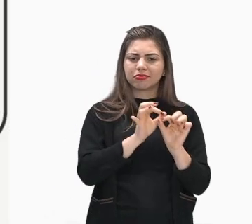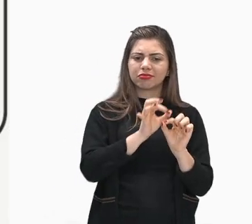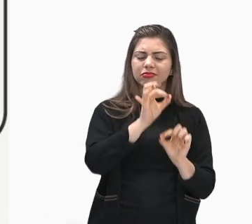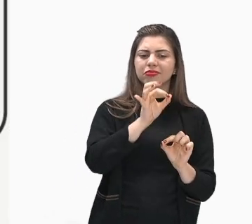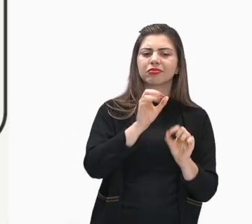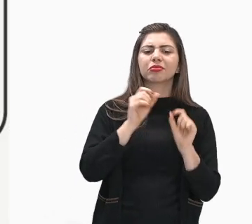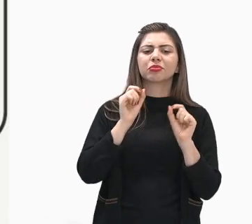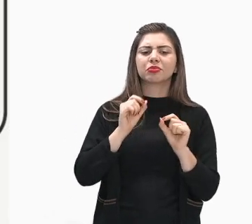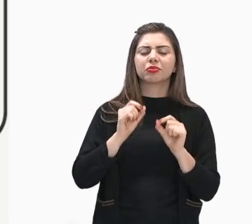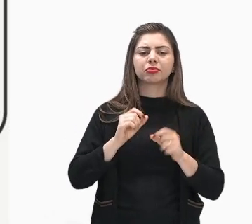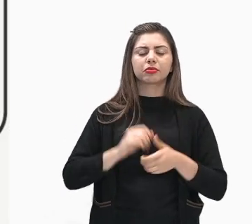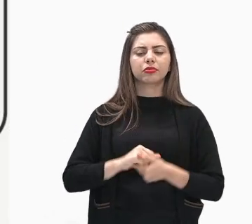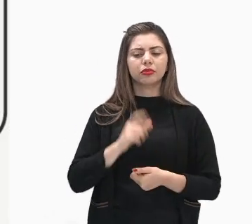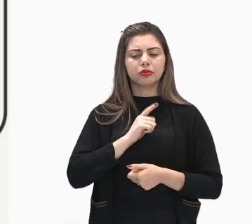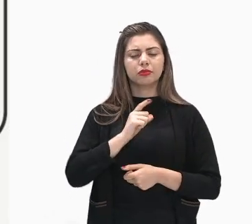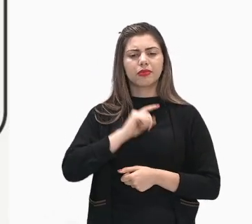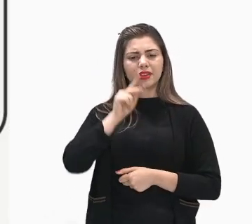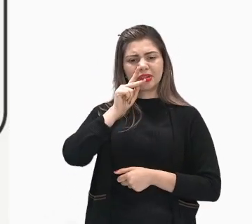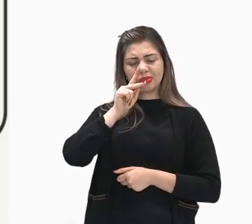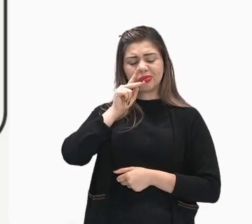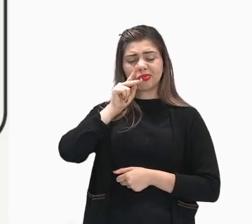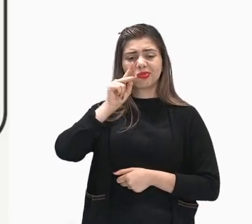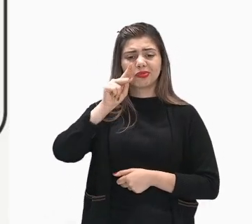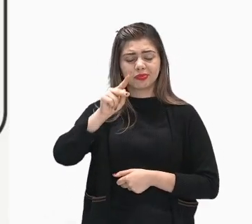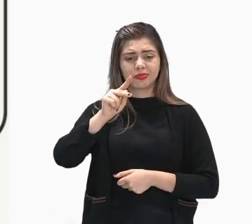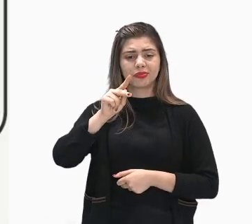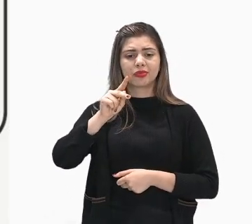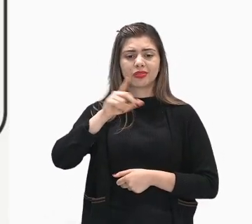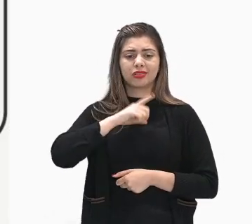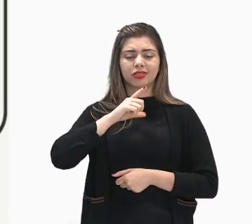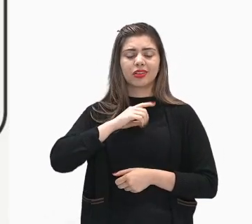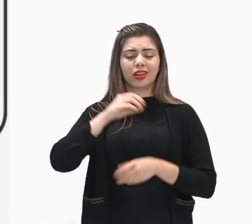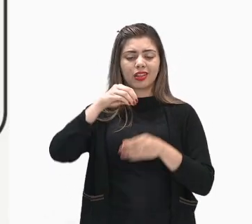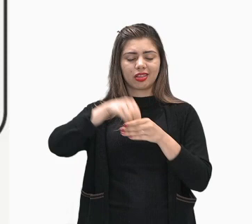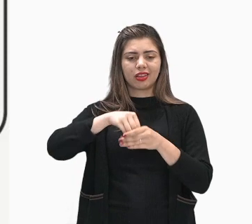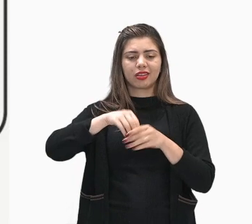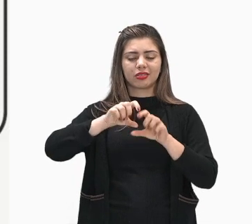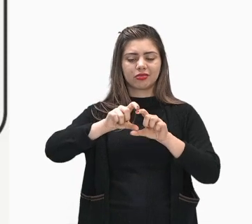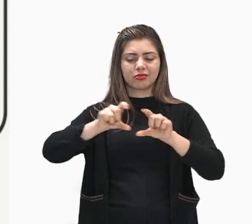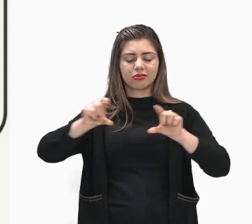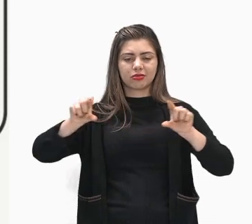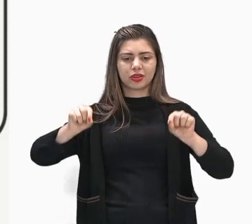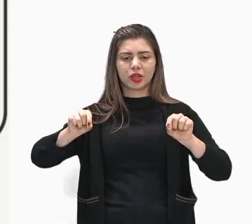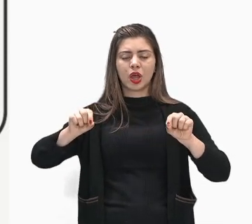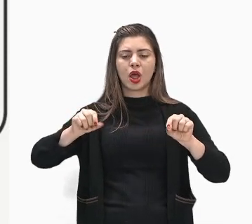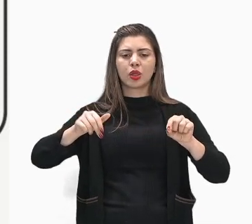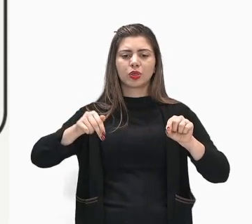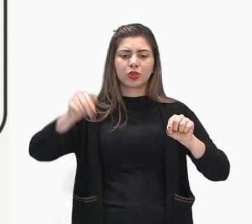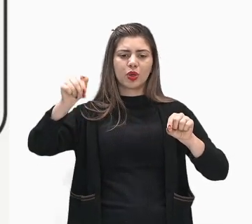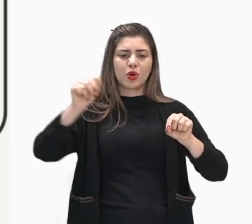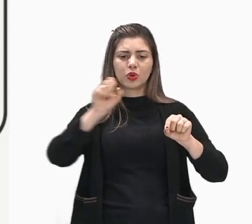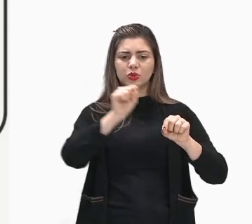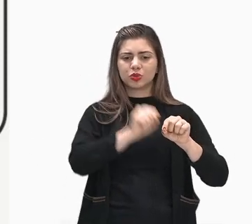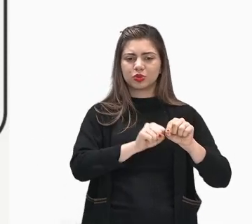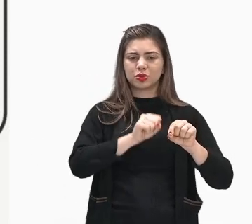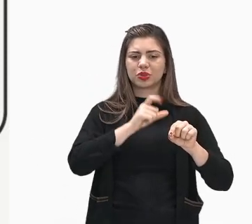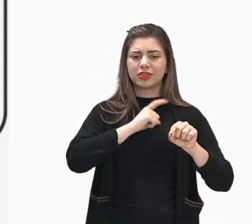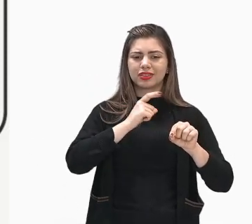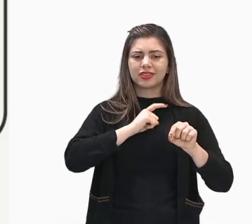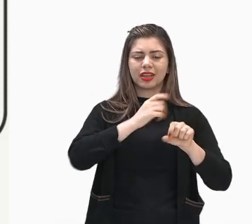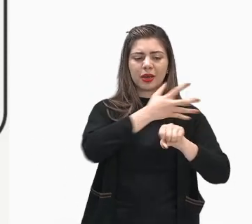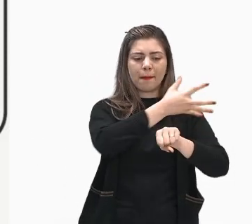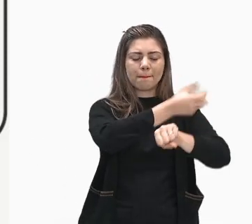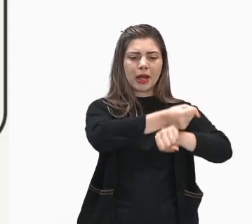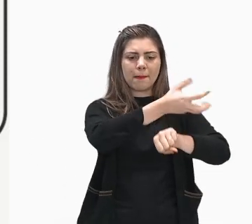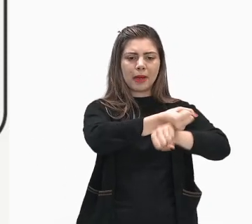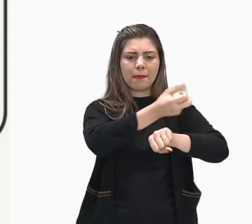são muito mais densas, próximas dos polos. Você vê que no polo norte e no polo sul tem muito mais limalha grudada no ímã